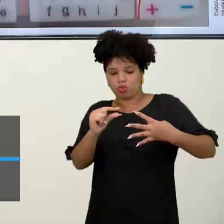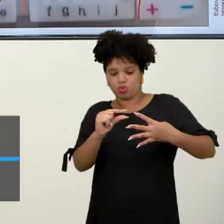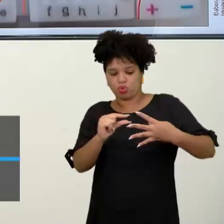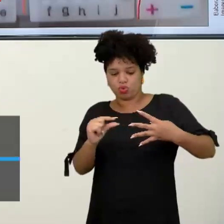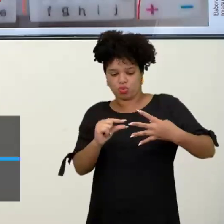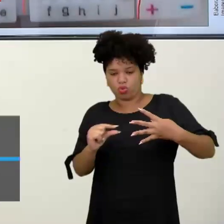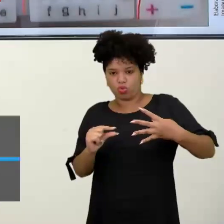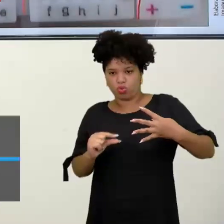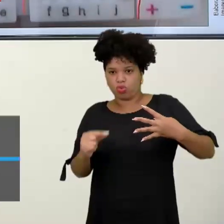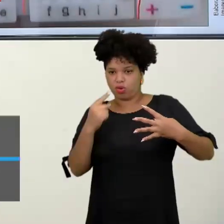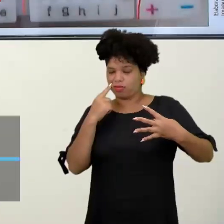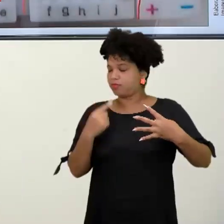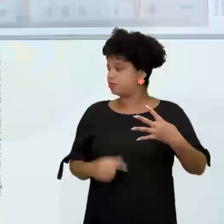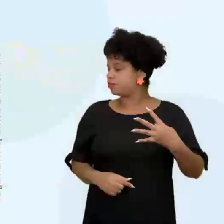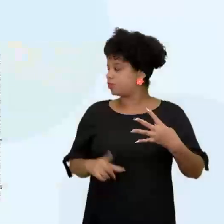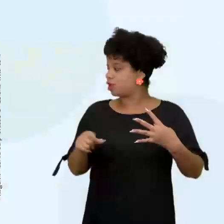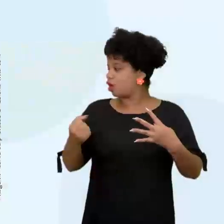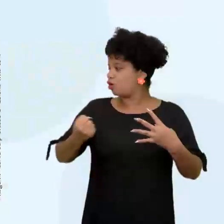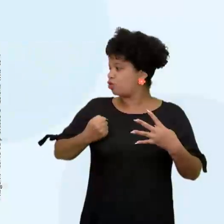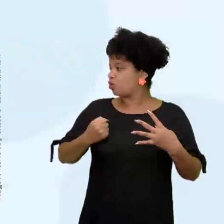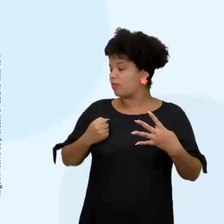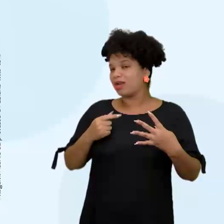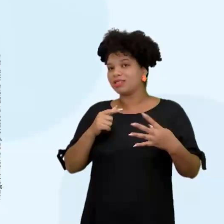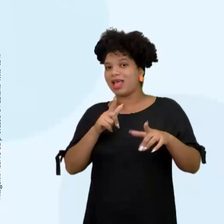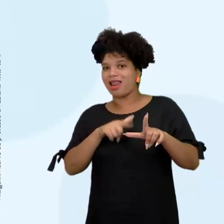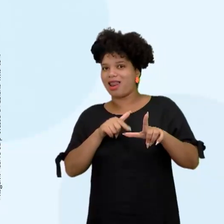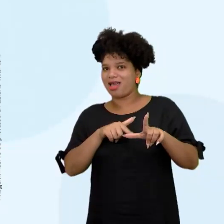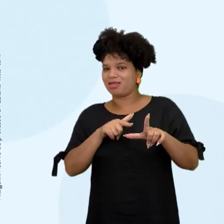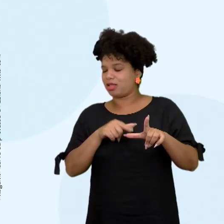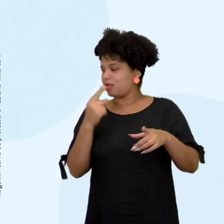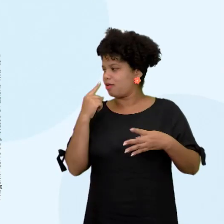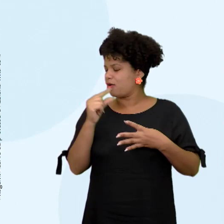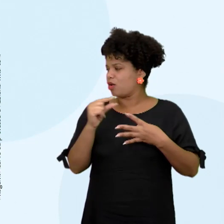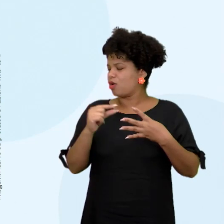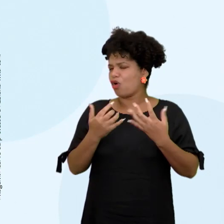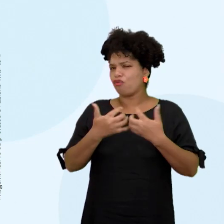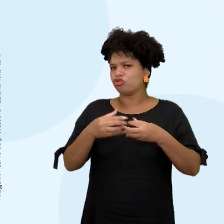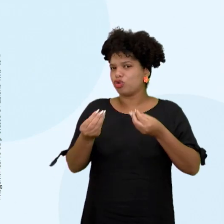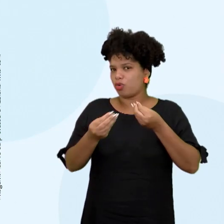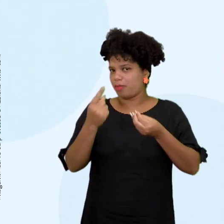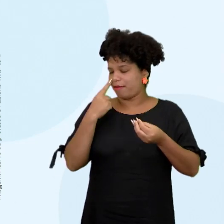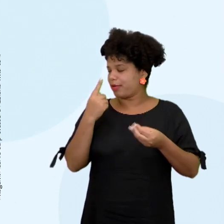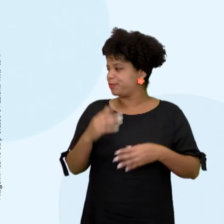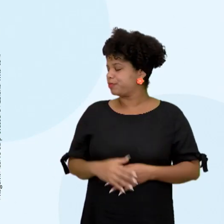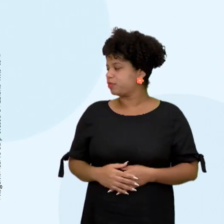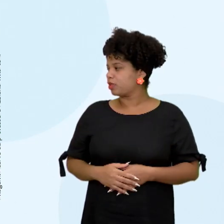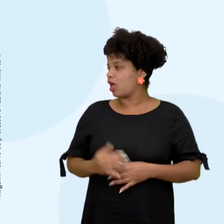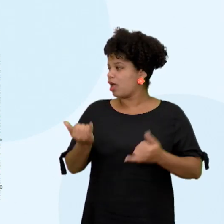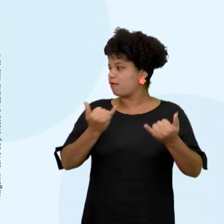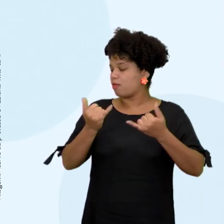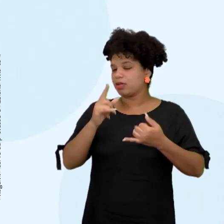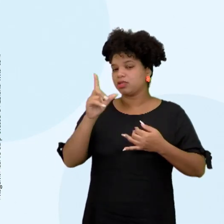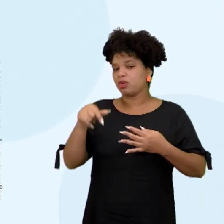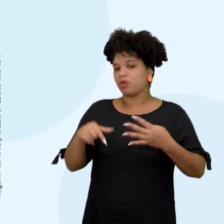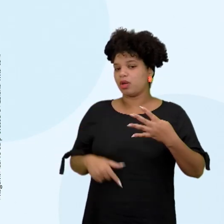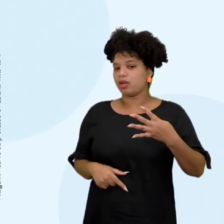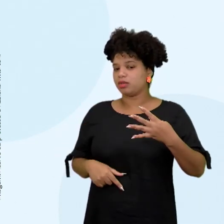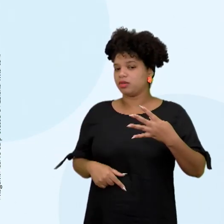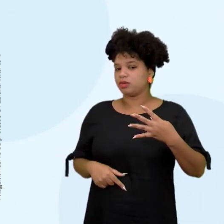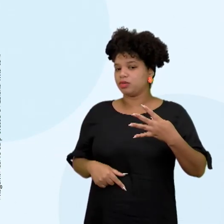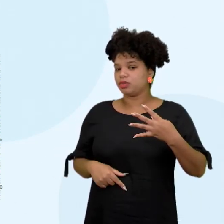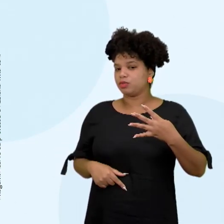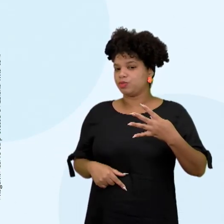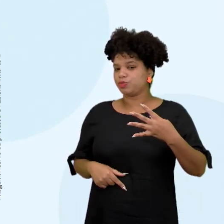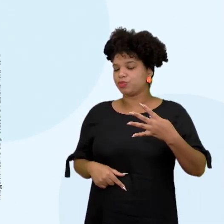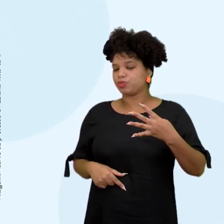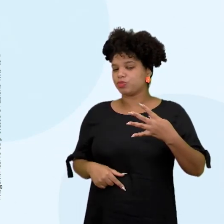Então, essa parte aqui, que é a dos números com as letras, como funciona? A informação, ela é dada nessa linha aqui.